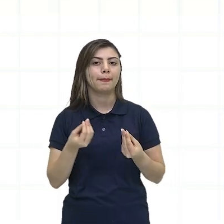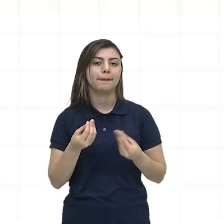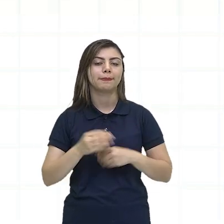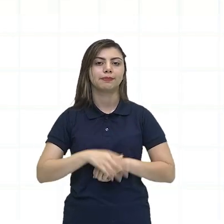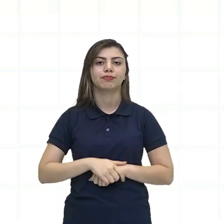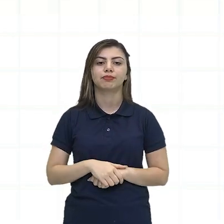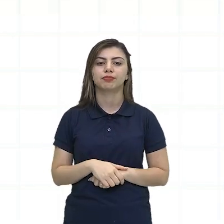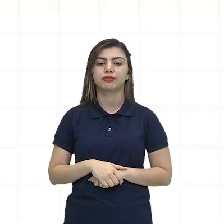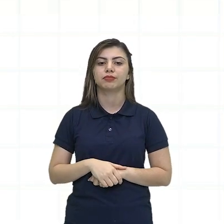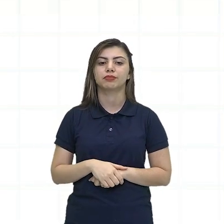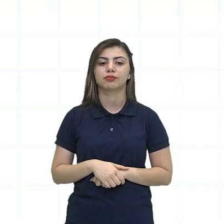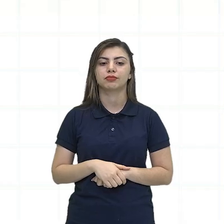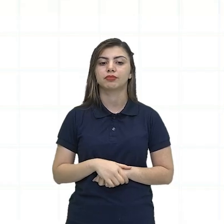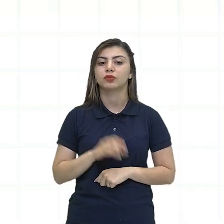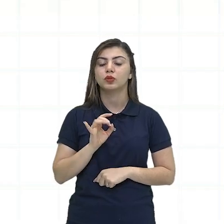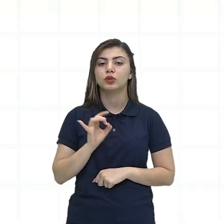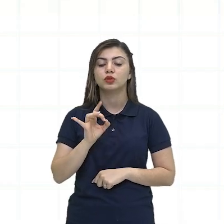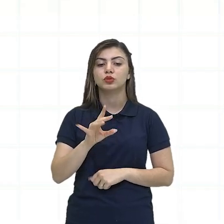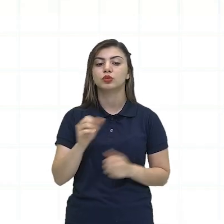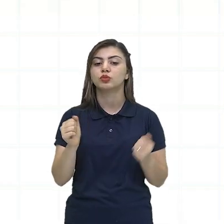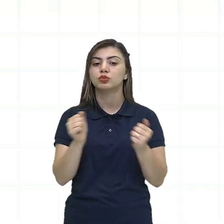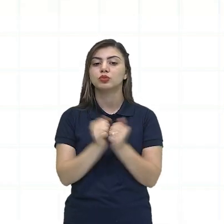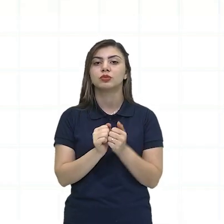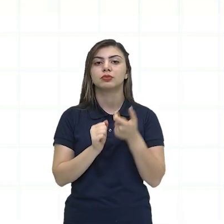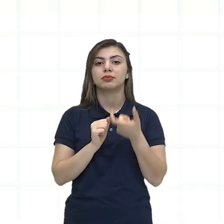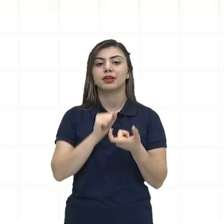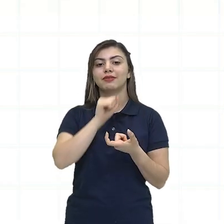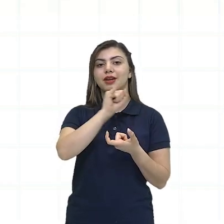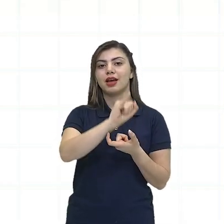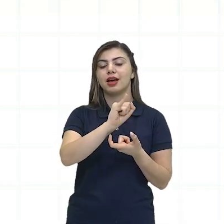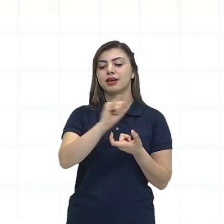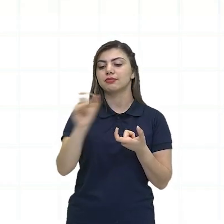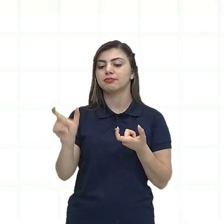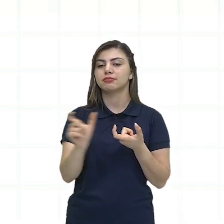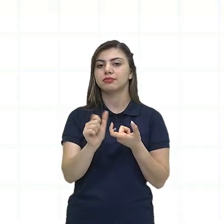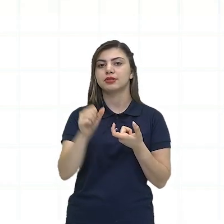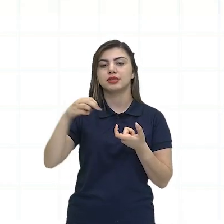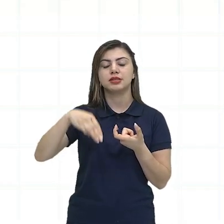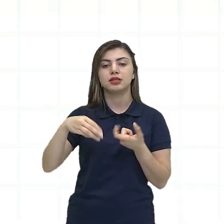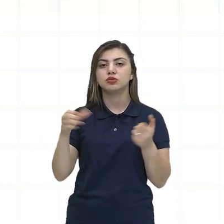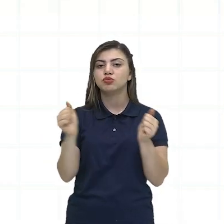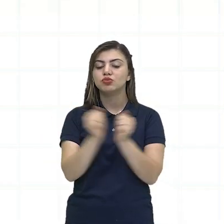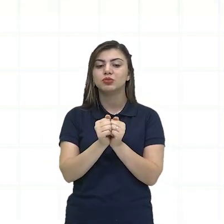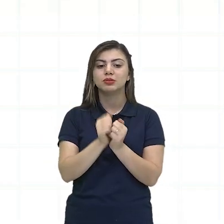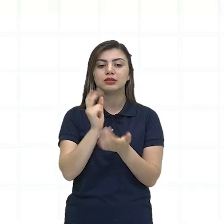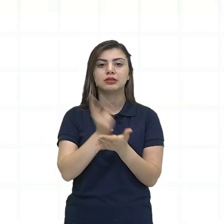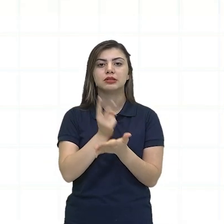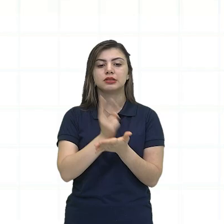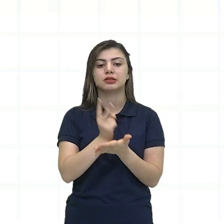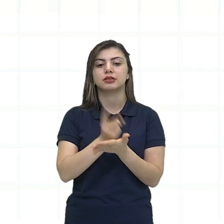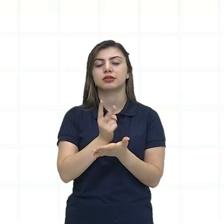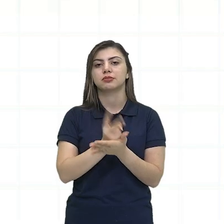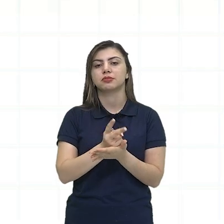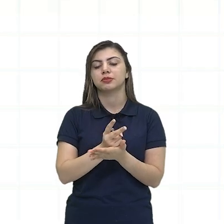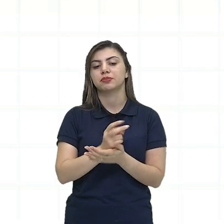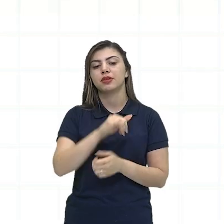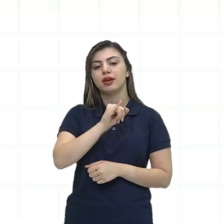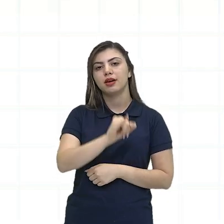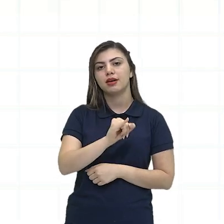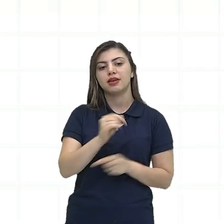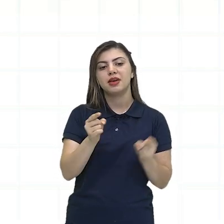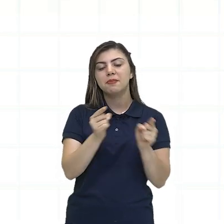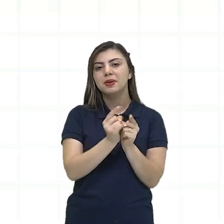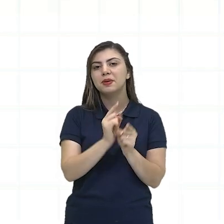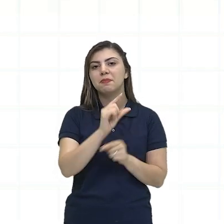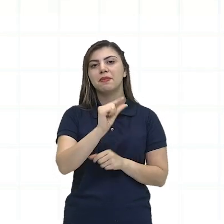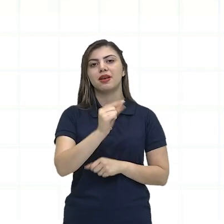usado somente com esta palavra aqui, que é I. Inclusive, a palavra I é a menor palavra da língua